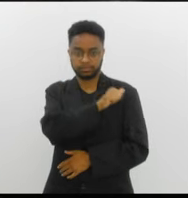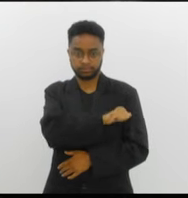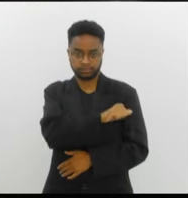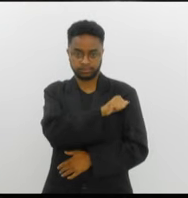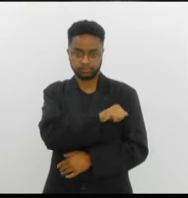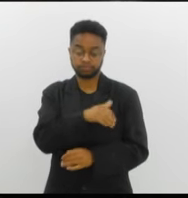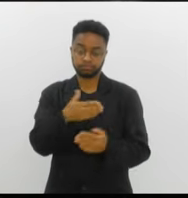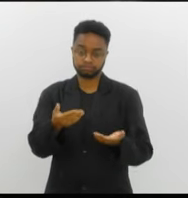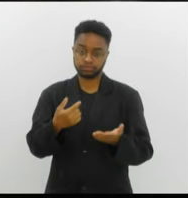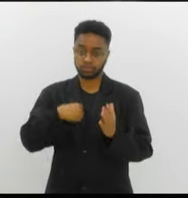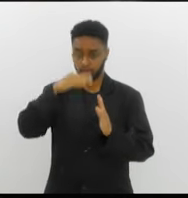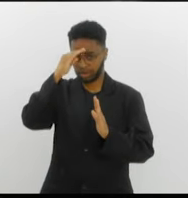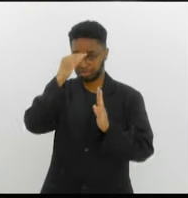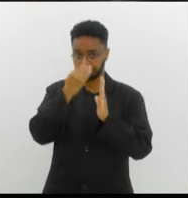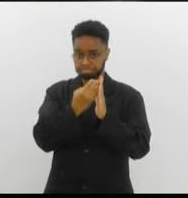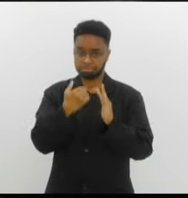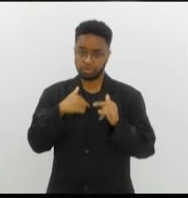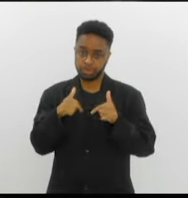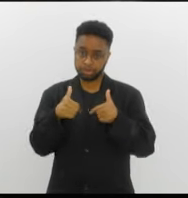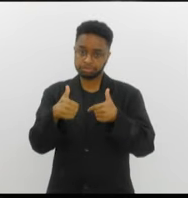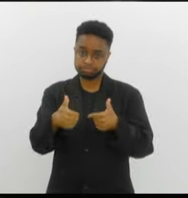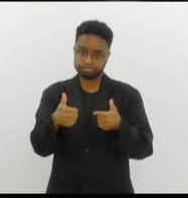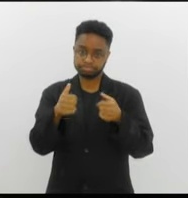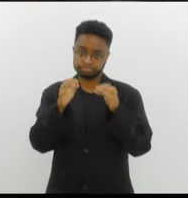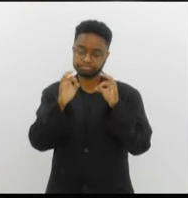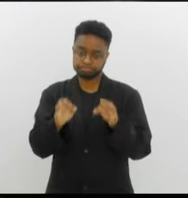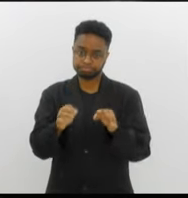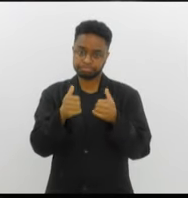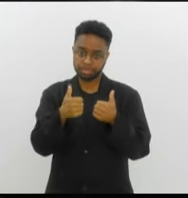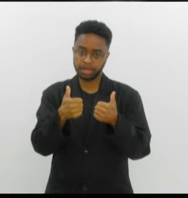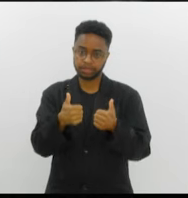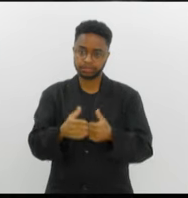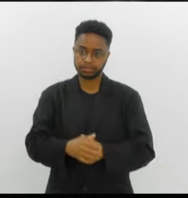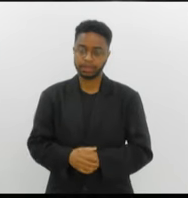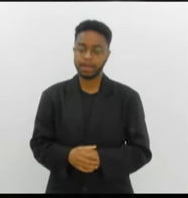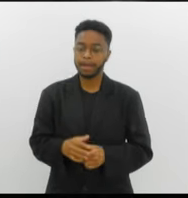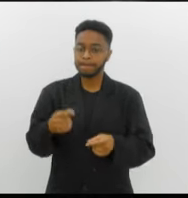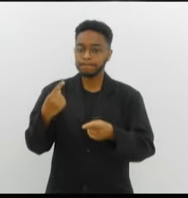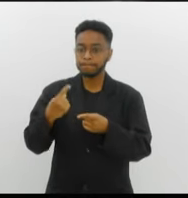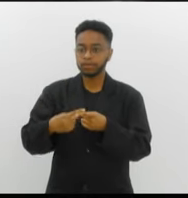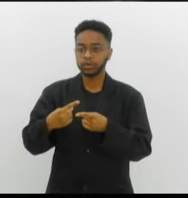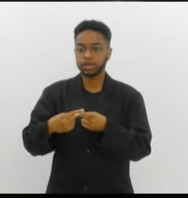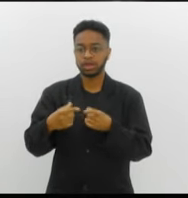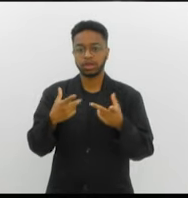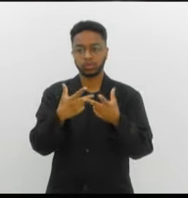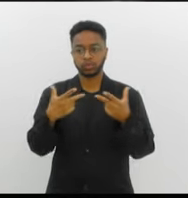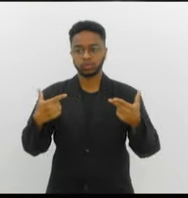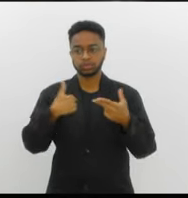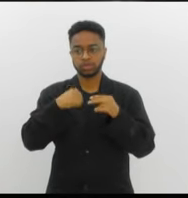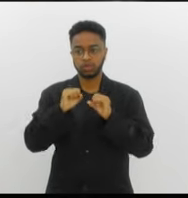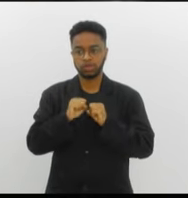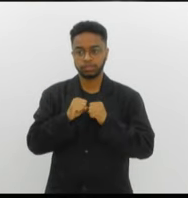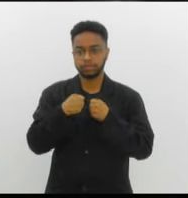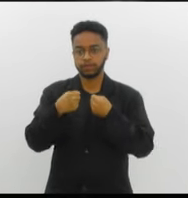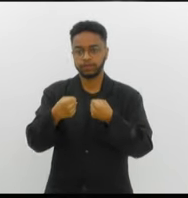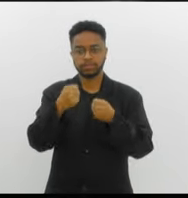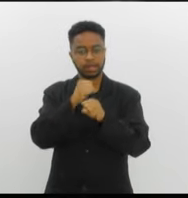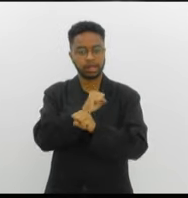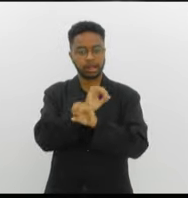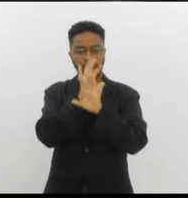que cumpri meu dever a contento, porque o que defendi lá com toda